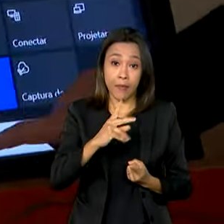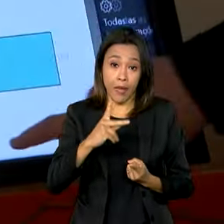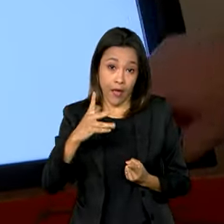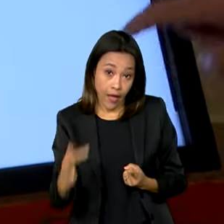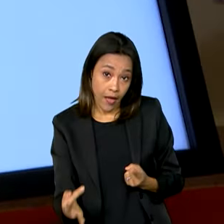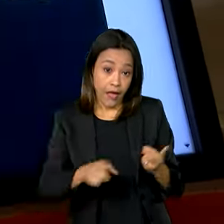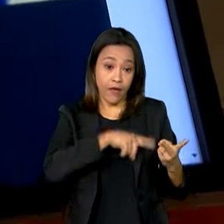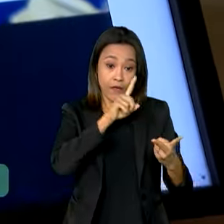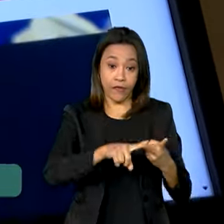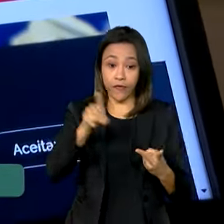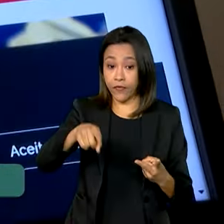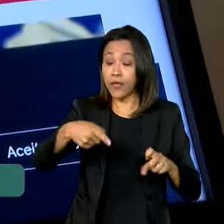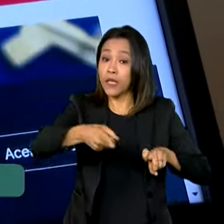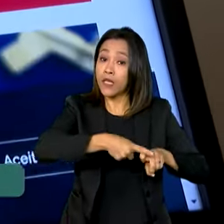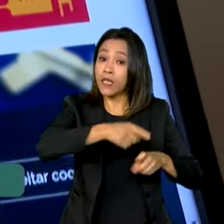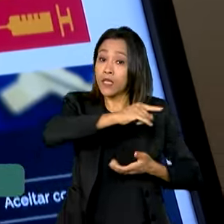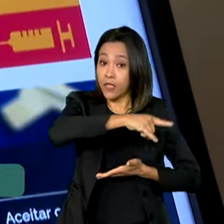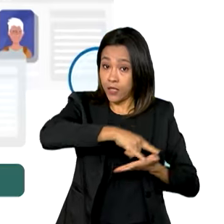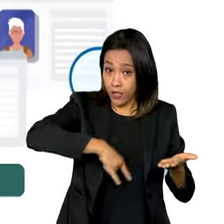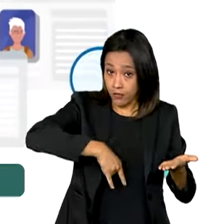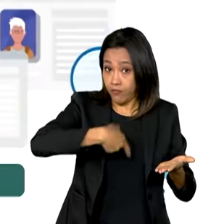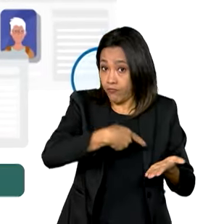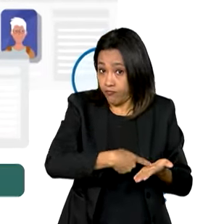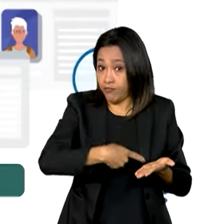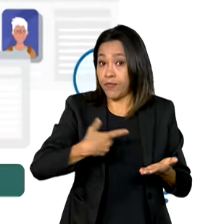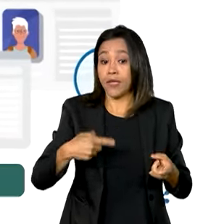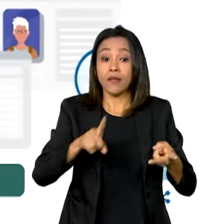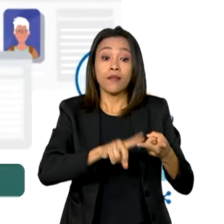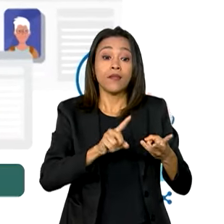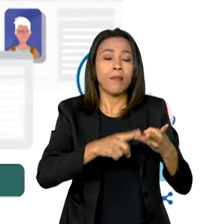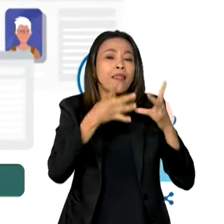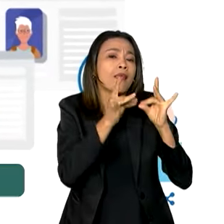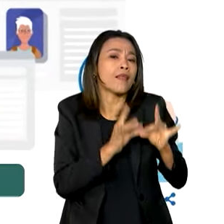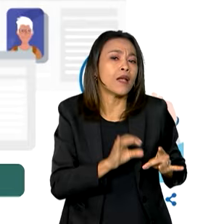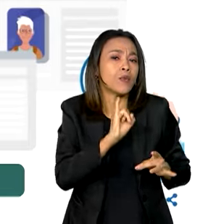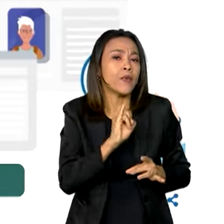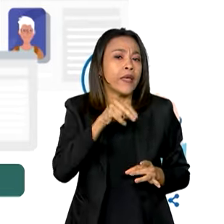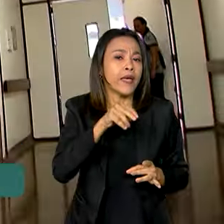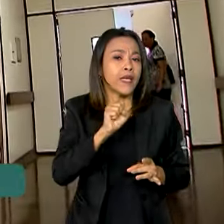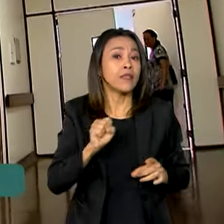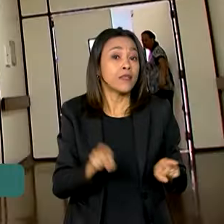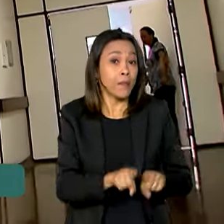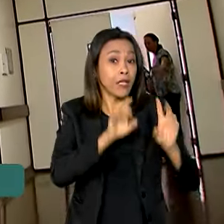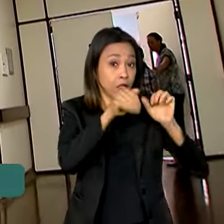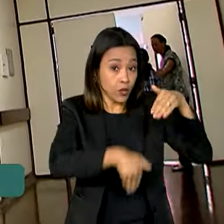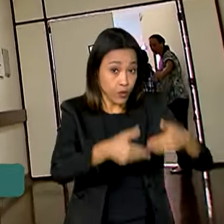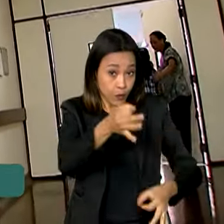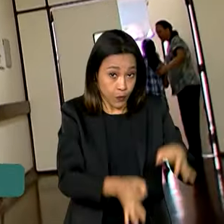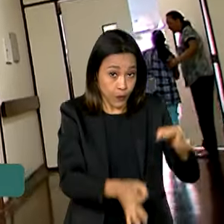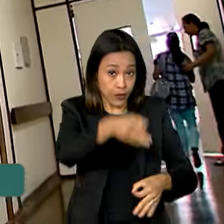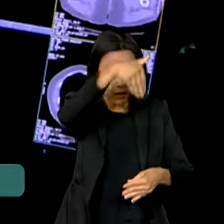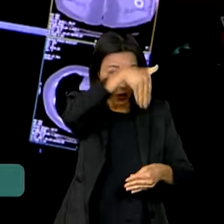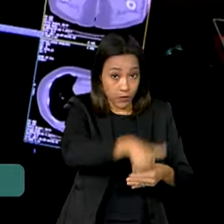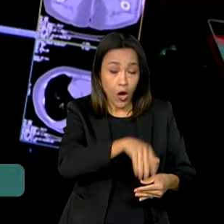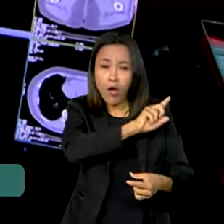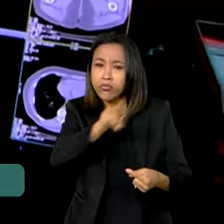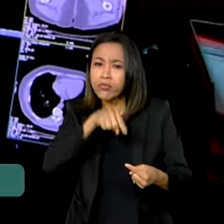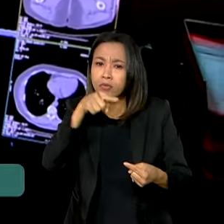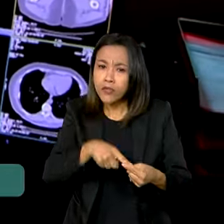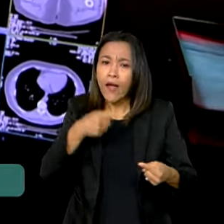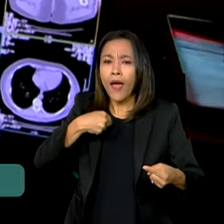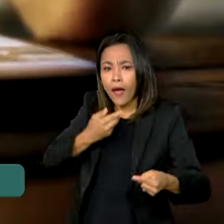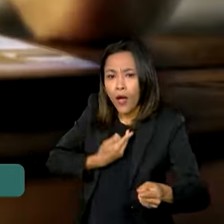CPFs, fichas médicas do SUS, detalhes que constam na Previdência e na Justiça Eleitoral. A ideia é compartilhar